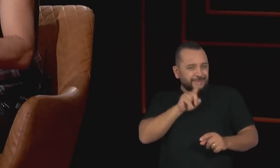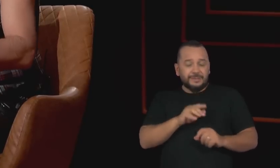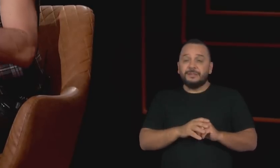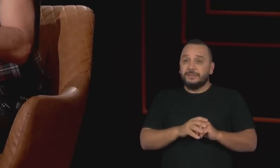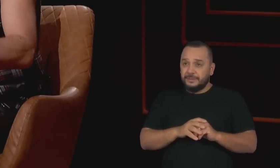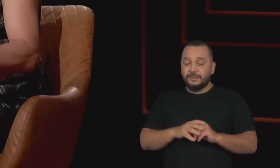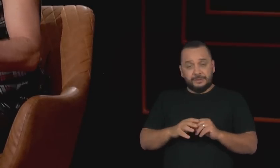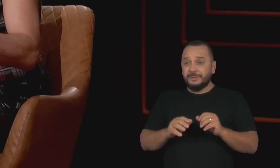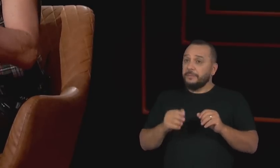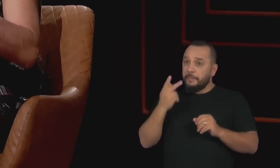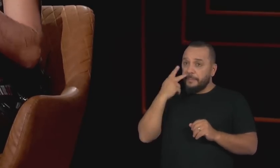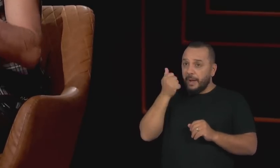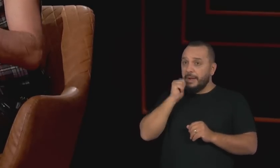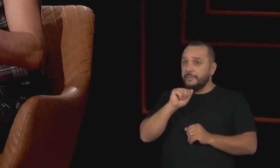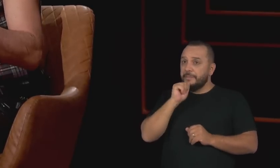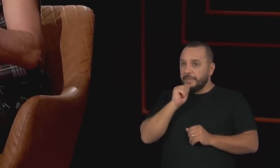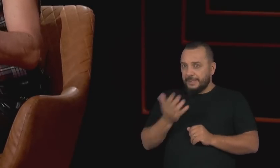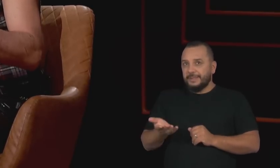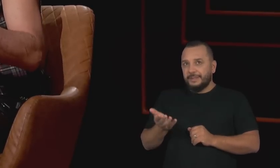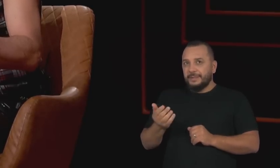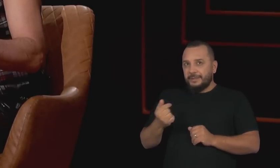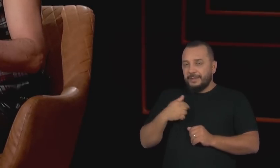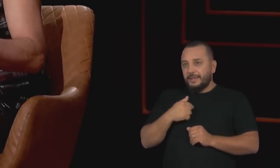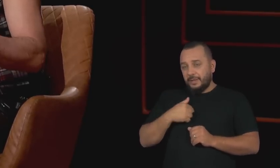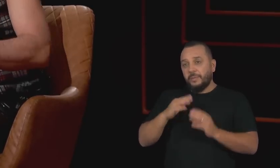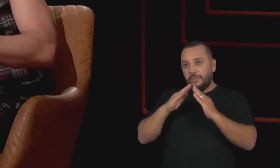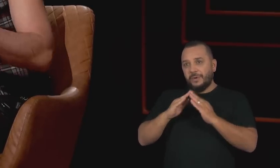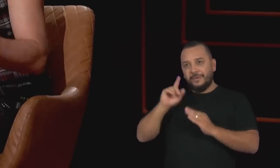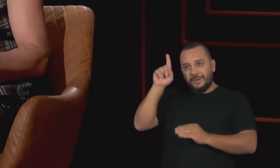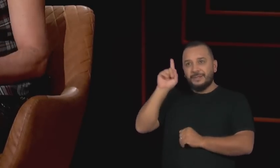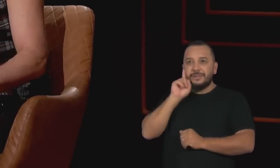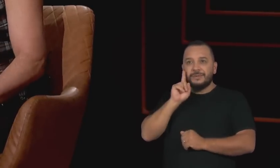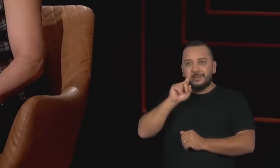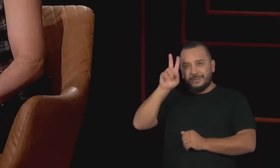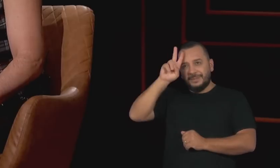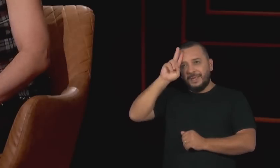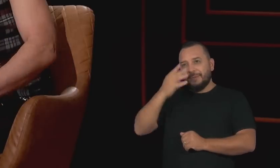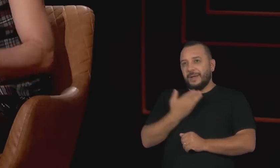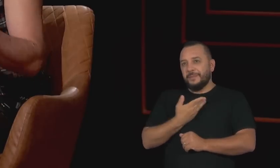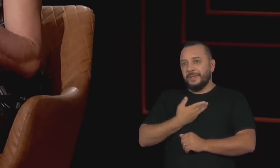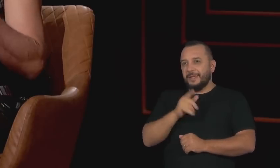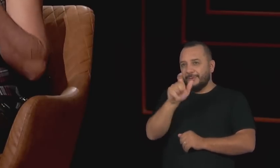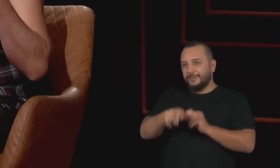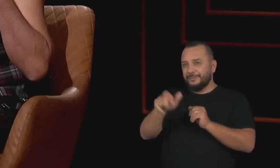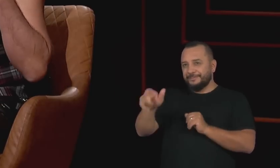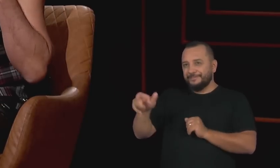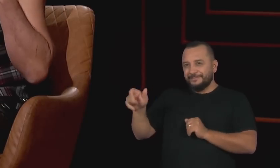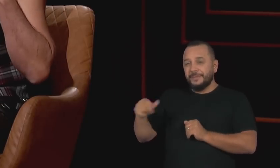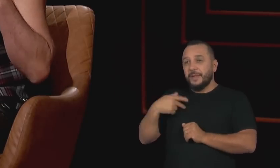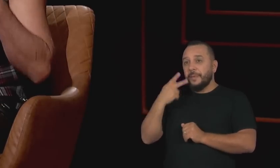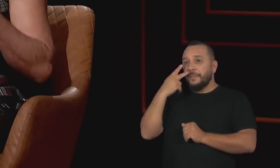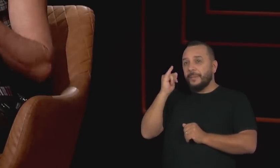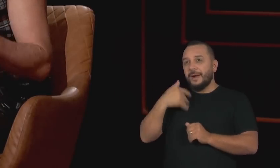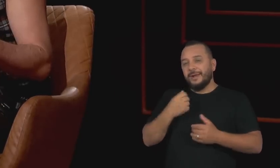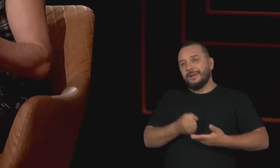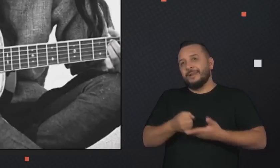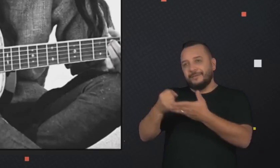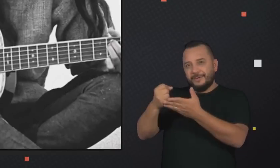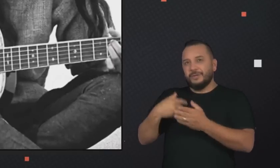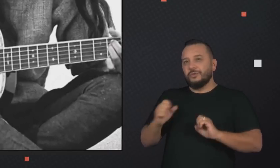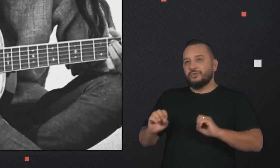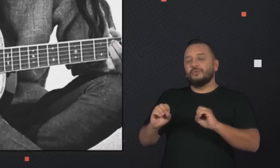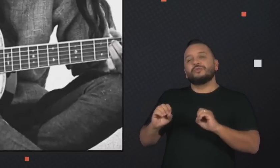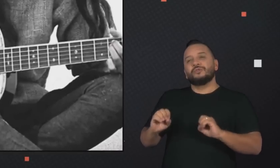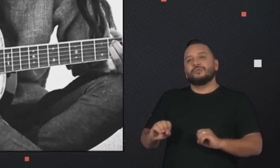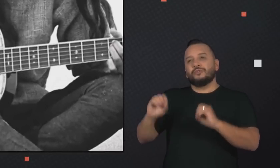meu pai e minha mãe, eles moravam, quando estavam morando em Stanford, eu me lembro dos amigos e tal, me lembro até meu pai me levando num show da Joan Baez, eu